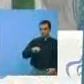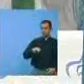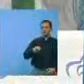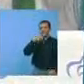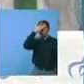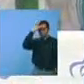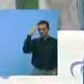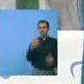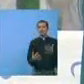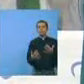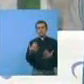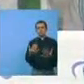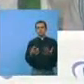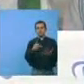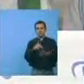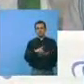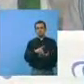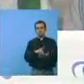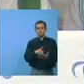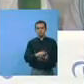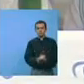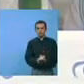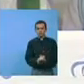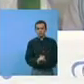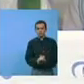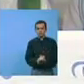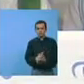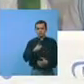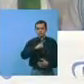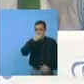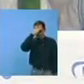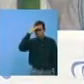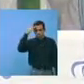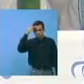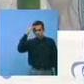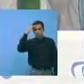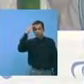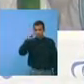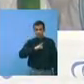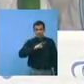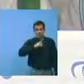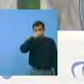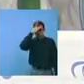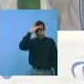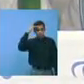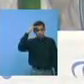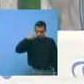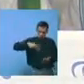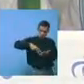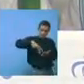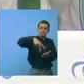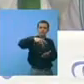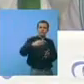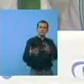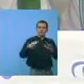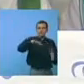inferno, aonde passa deixa rastro de inferno, aonde passa deixa mágoa, deixa ressentimento, deixa mentira,